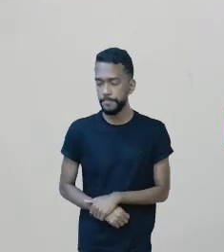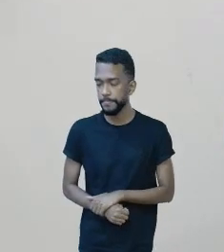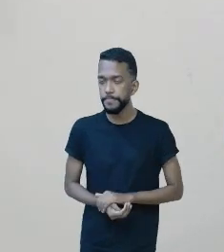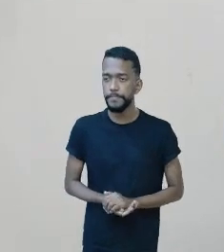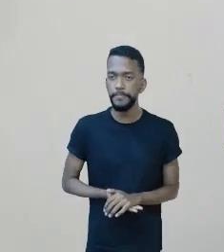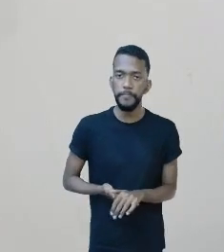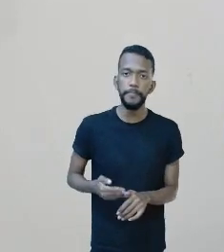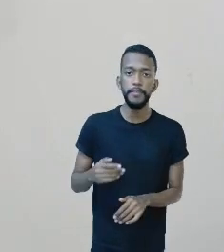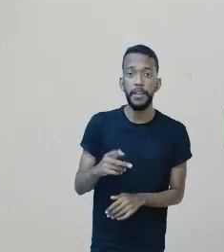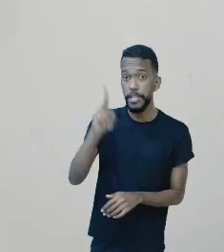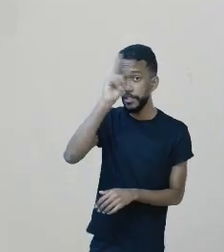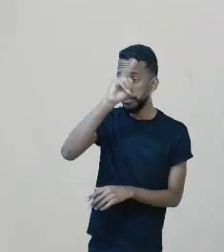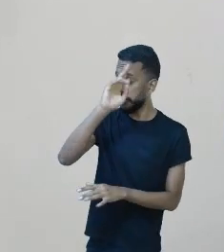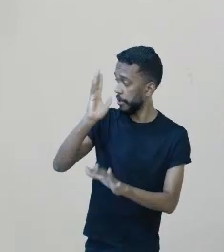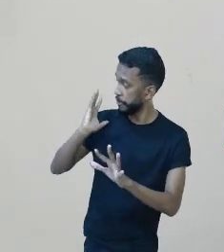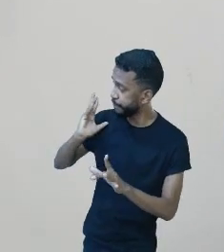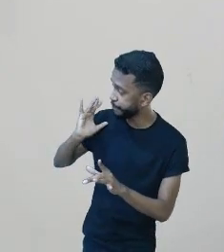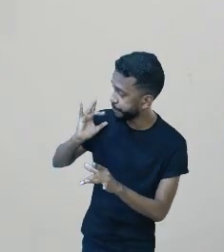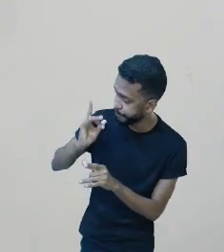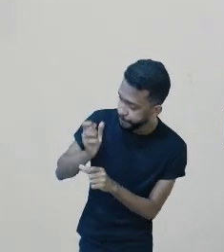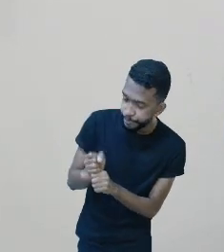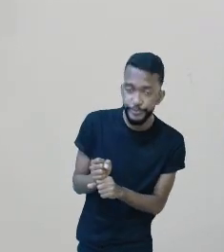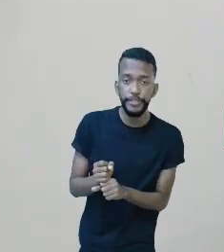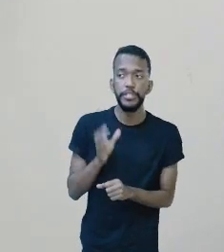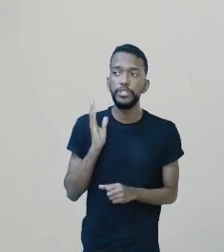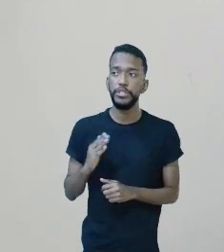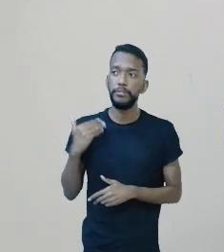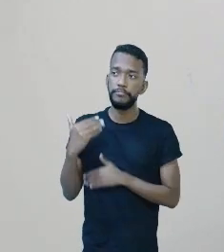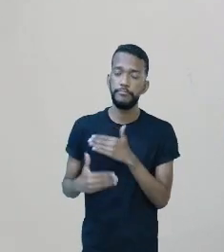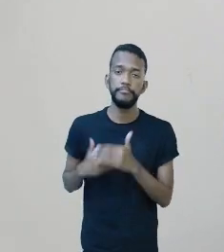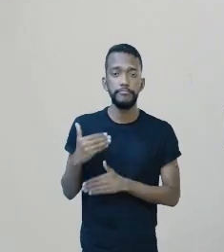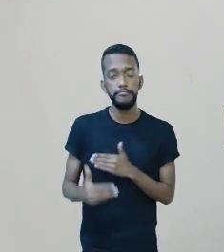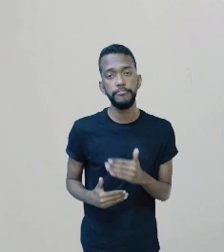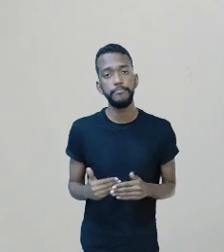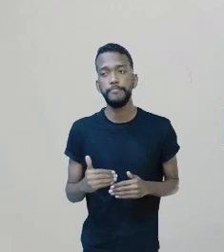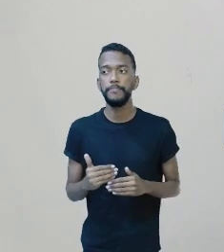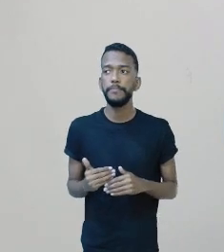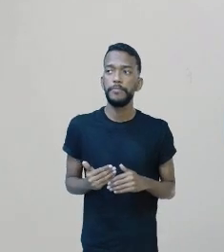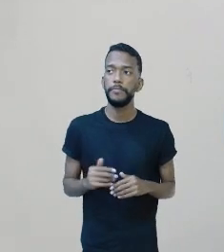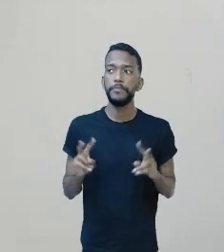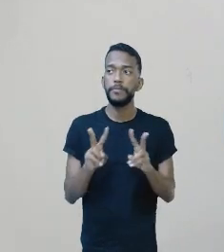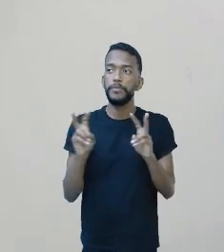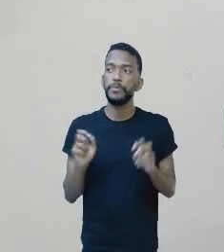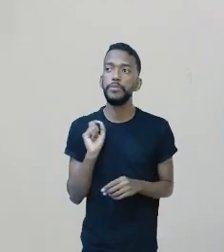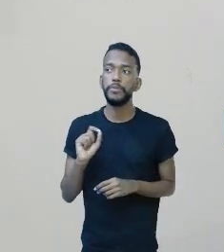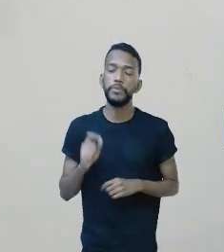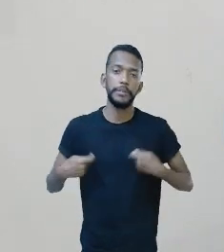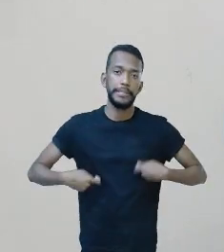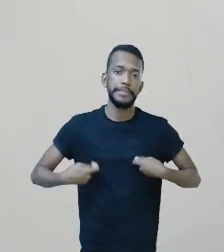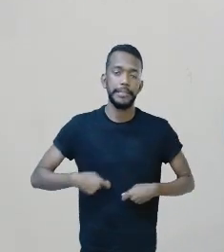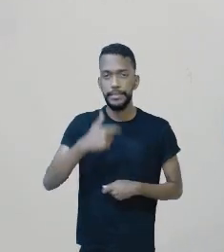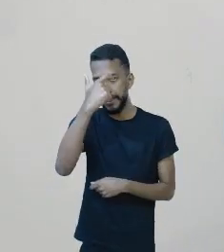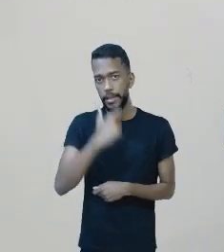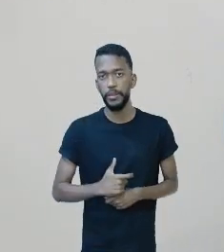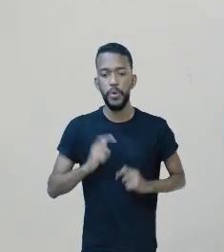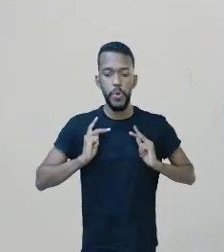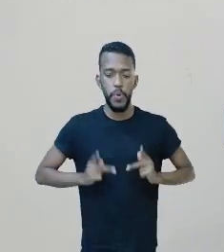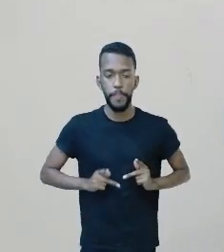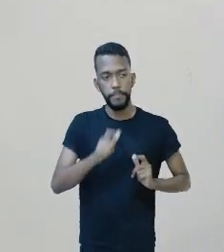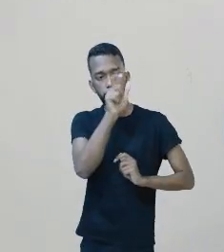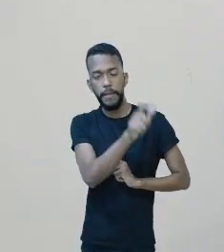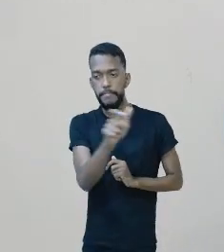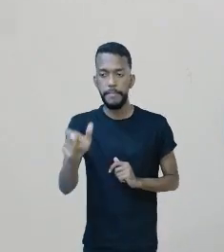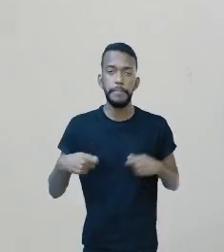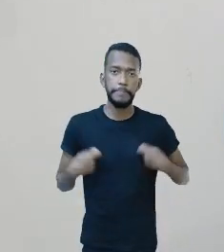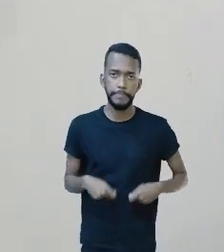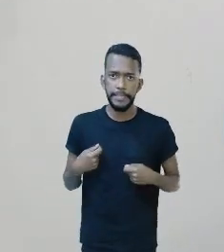Ao longo da história, as unidades de medida se desenvolveram de acordo com as necessidades do homem, que precisavam